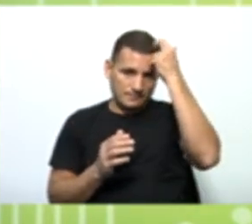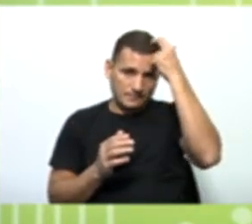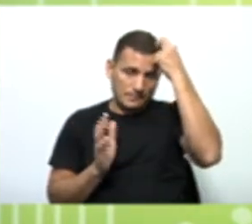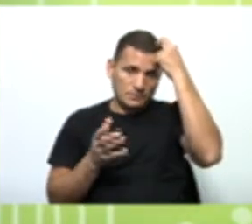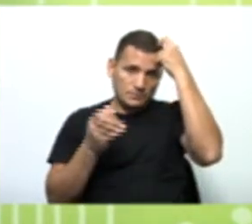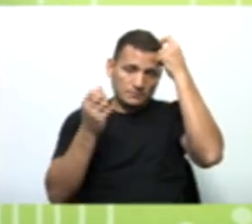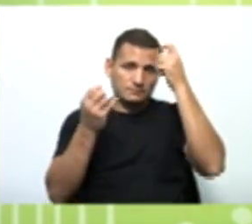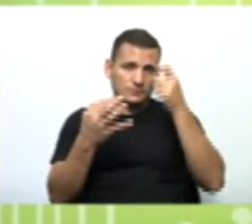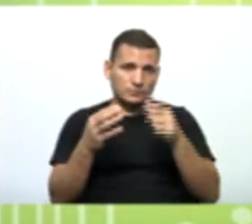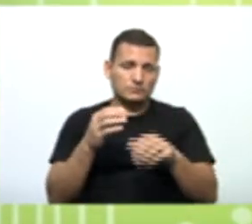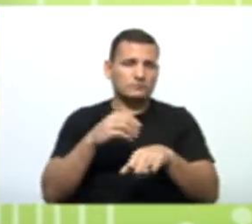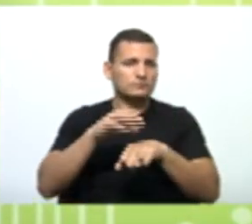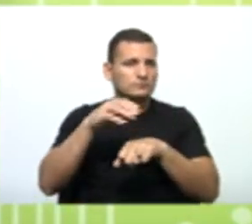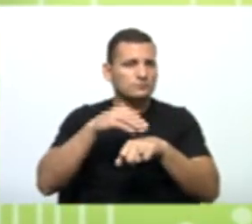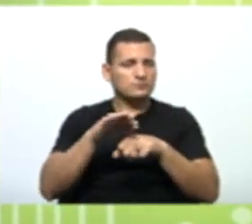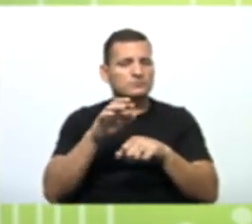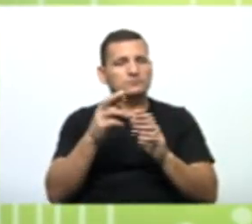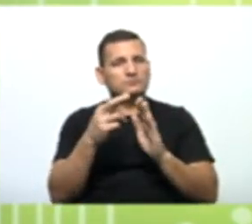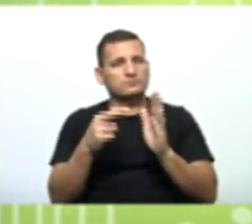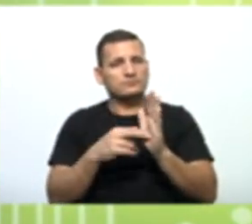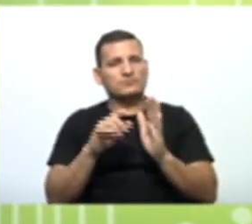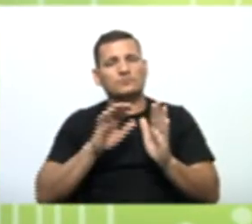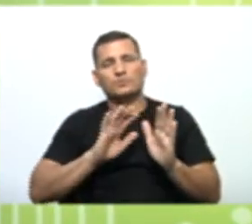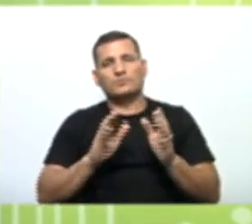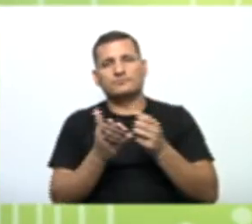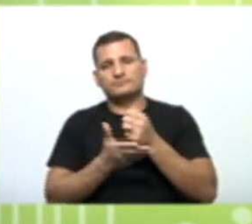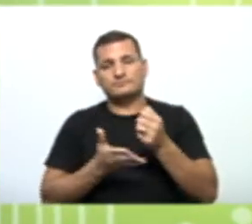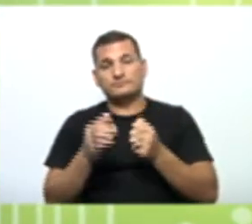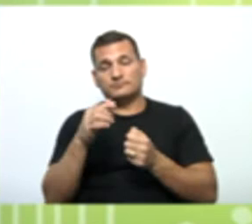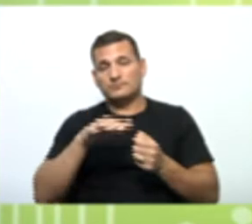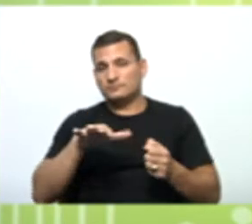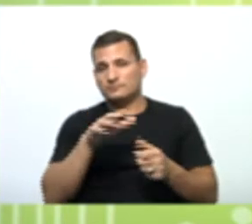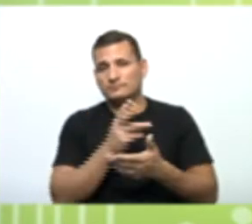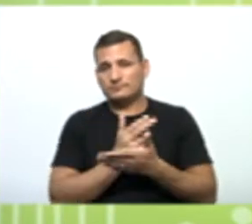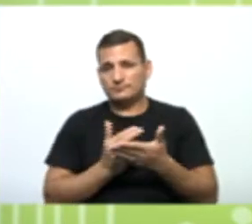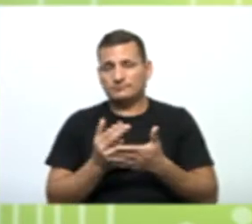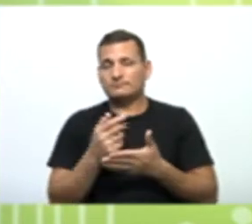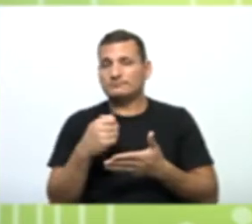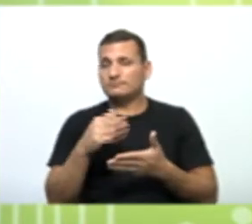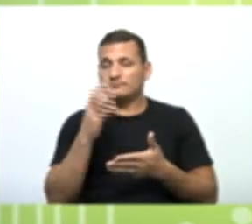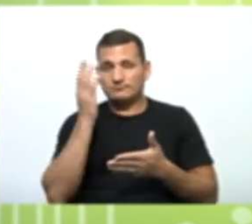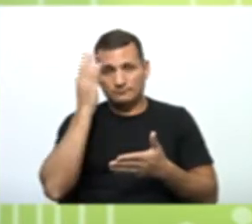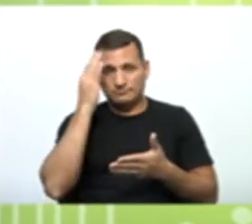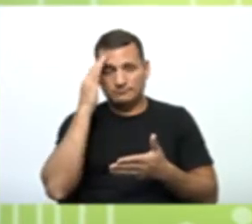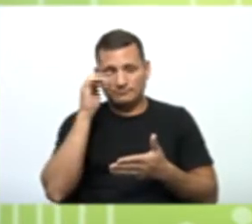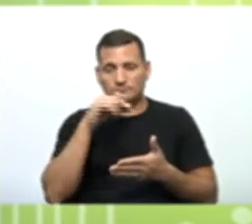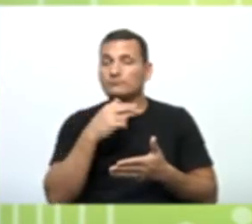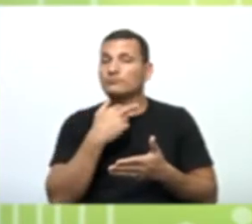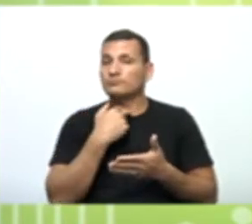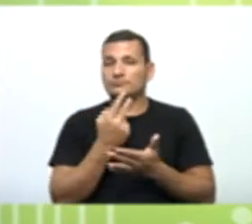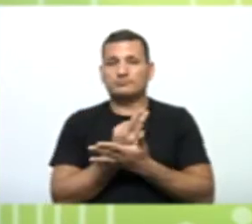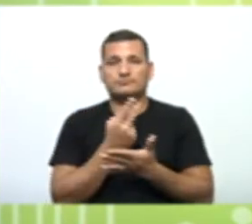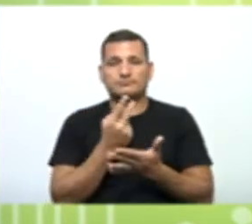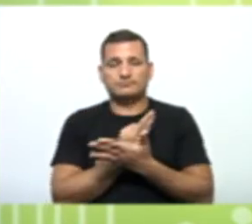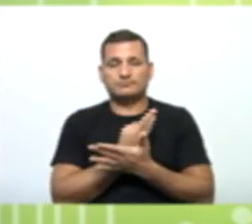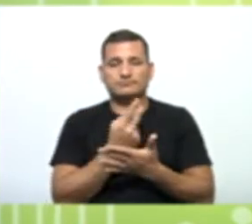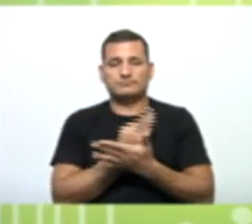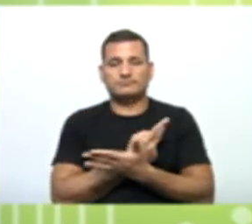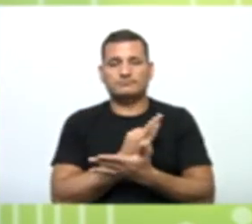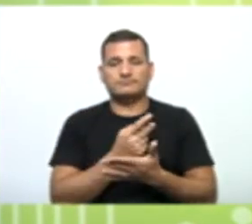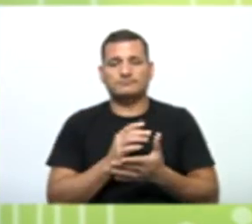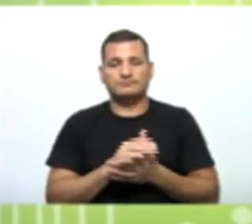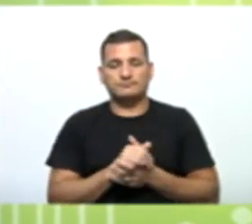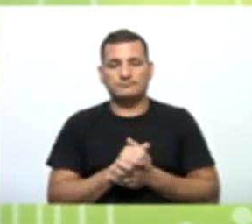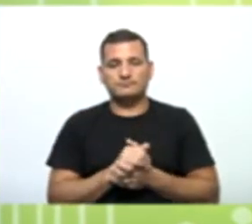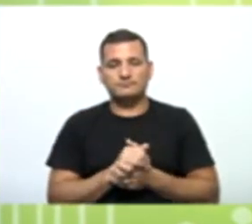vocês são princípios básicos que você, na área do design, tem que falar assim, poxa, isso daqui eu não posso errar, né? E